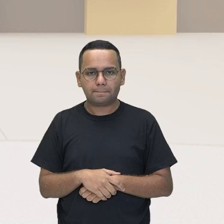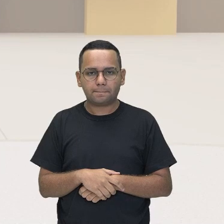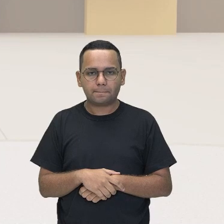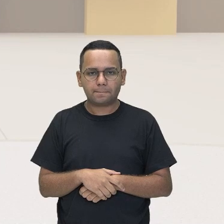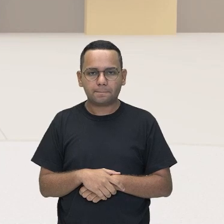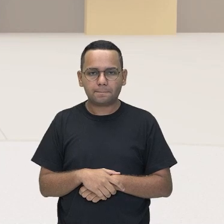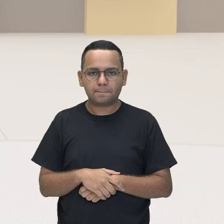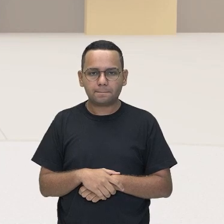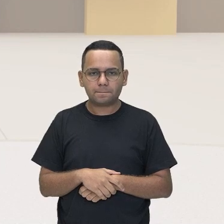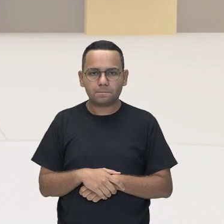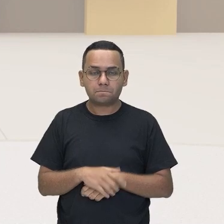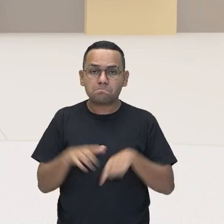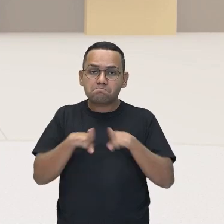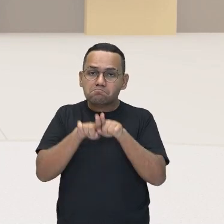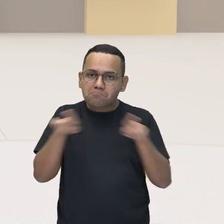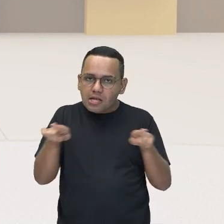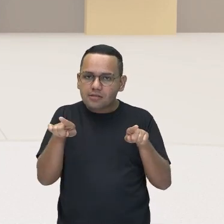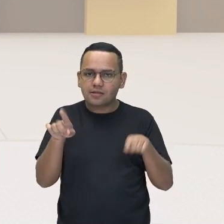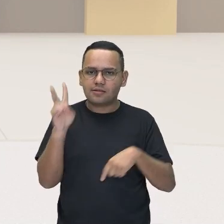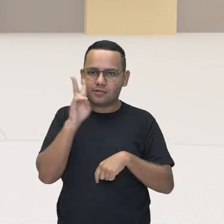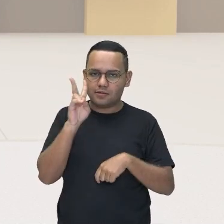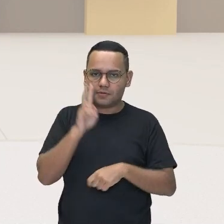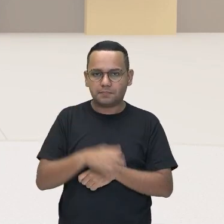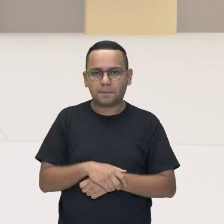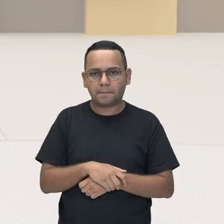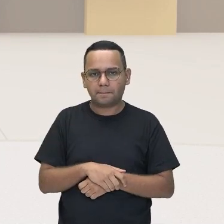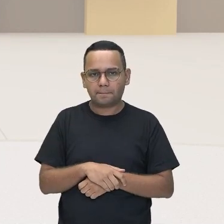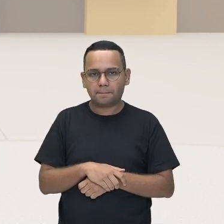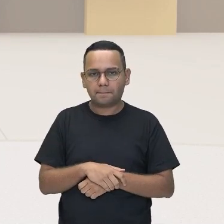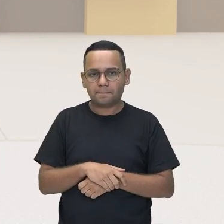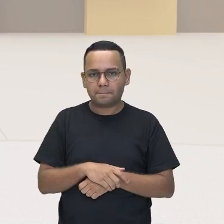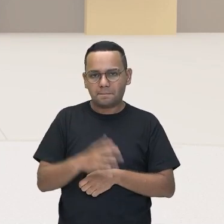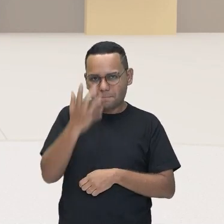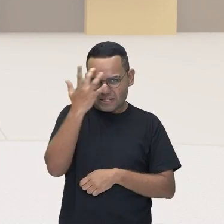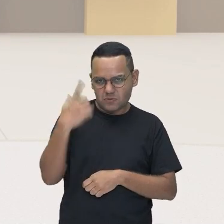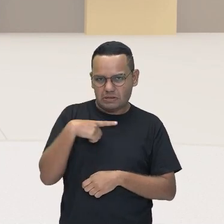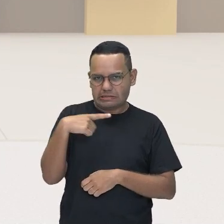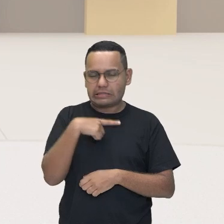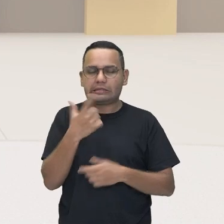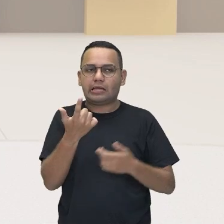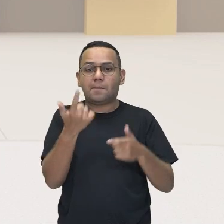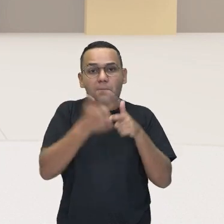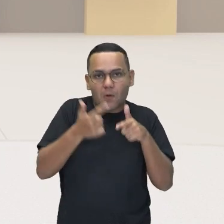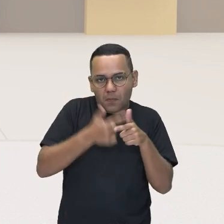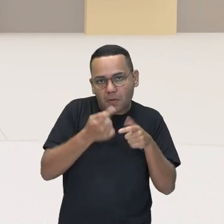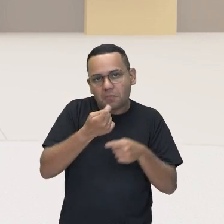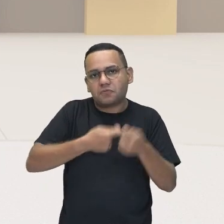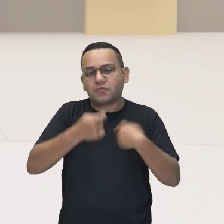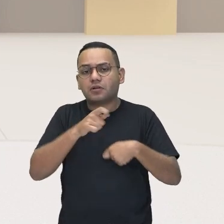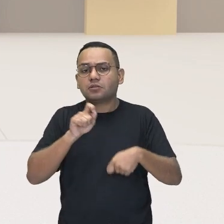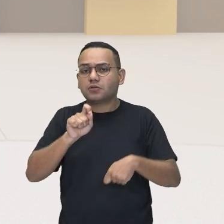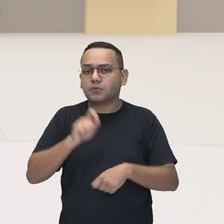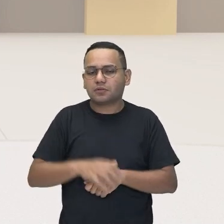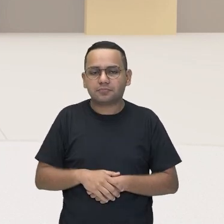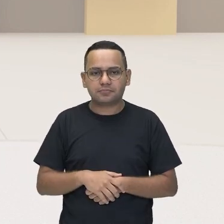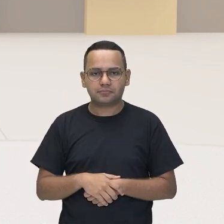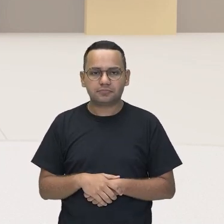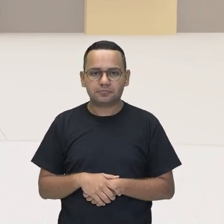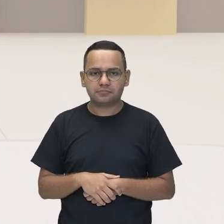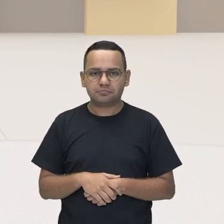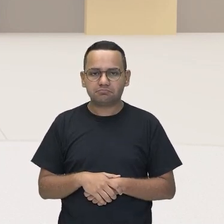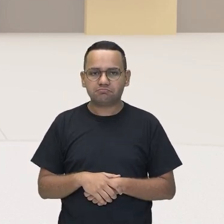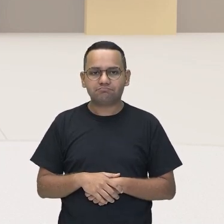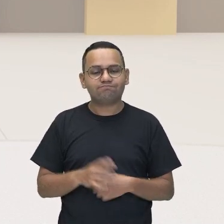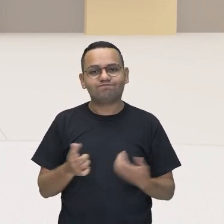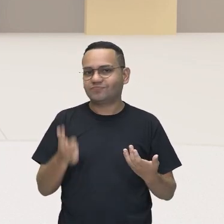que possuem restrição financeira pode ser uma das opções, né? Por quê? Porque quem está com restrição financeira nem sempre